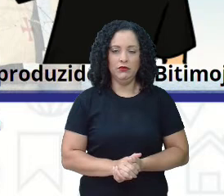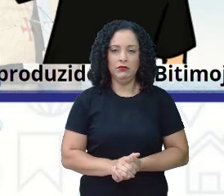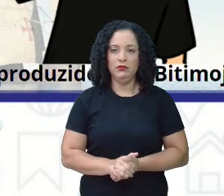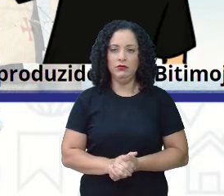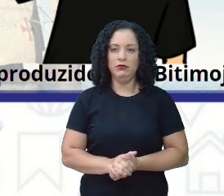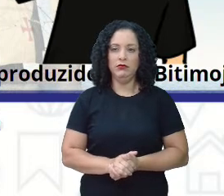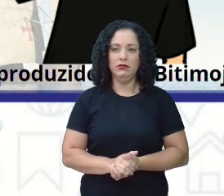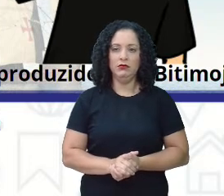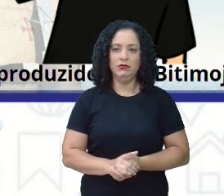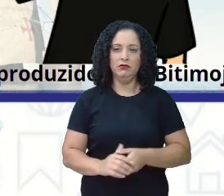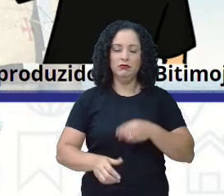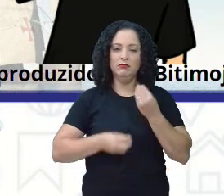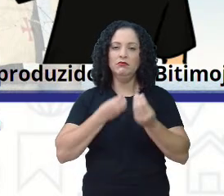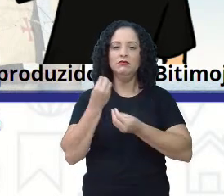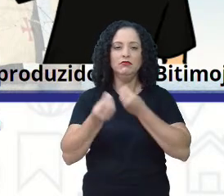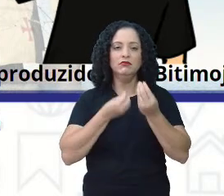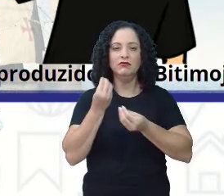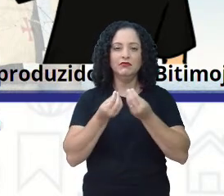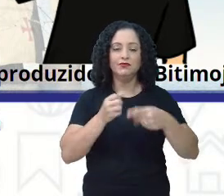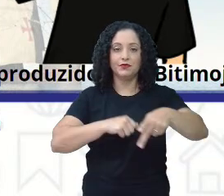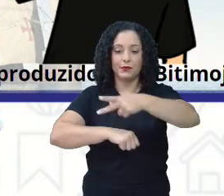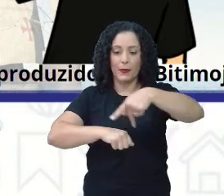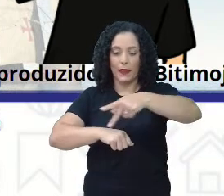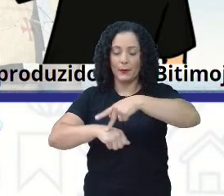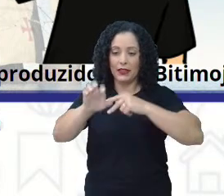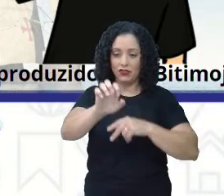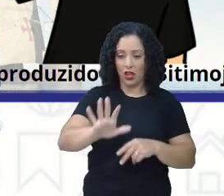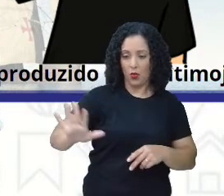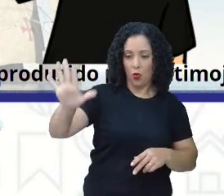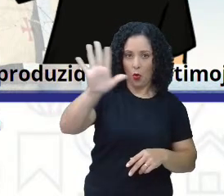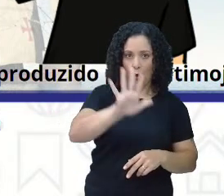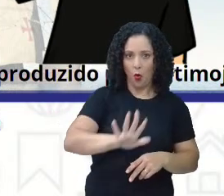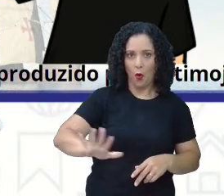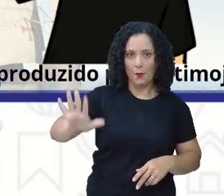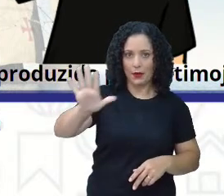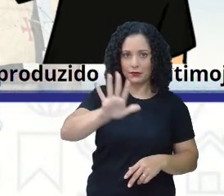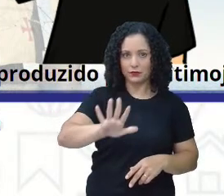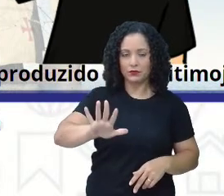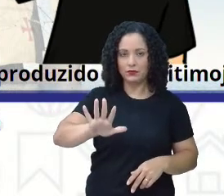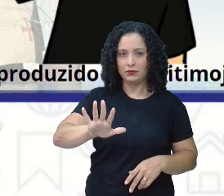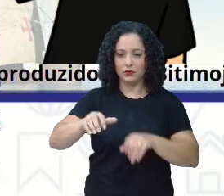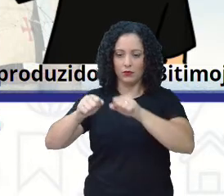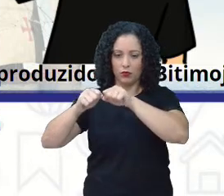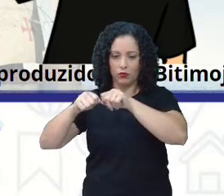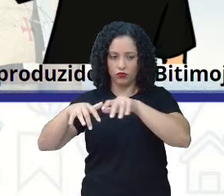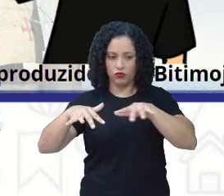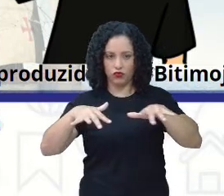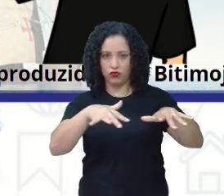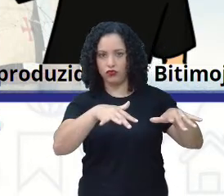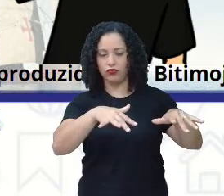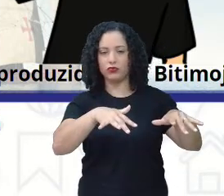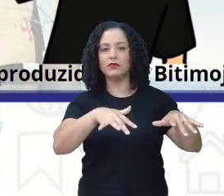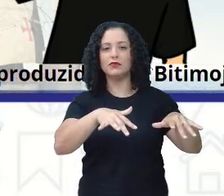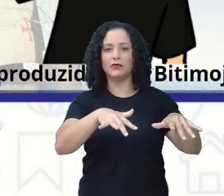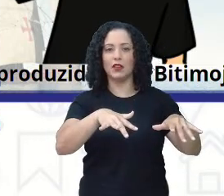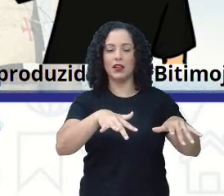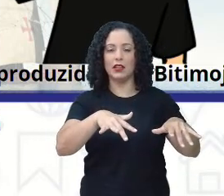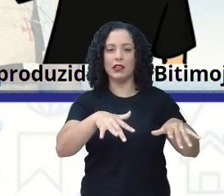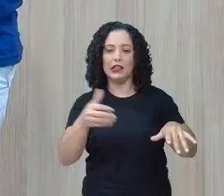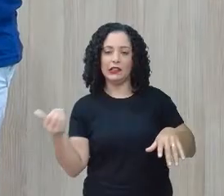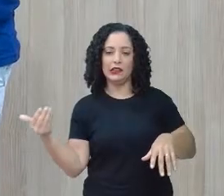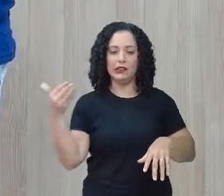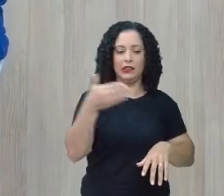período onde essas nações da Europa, elas iniciaram um processo de expansão, dominando, né, conquistando